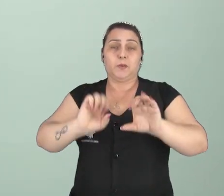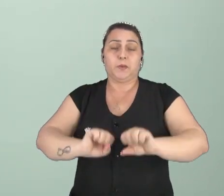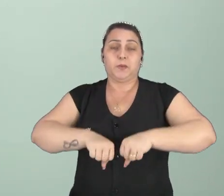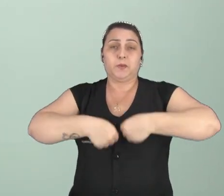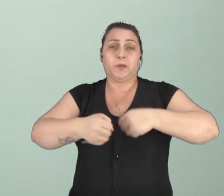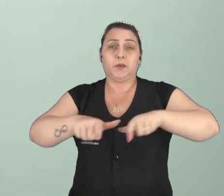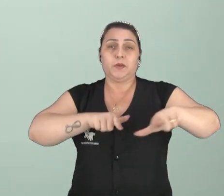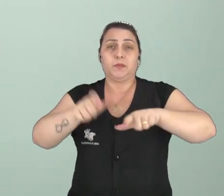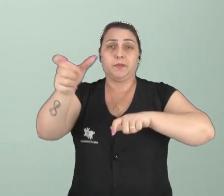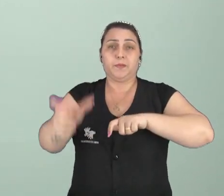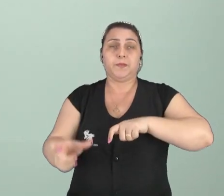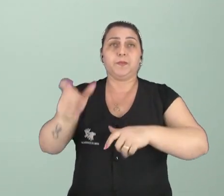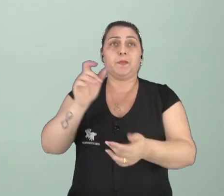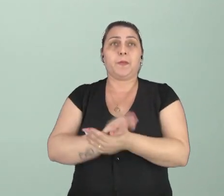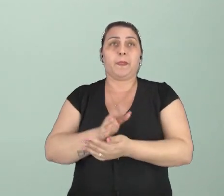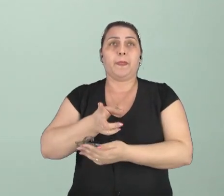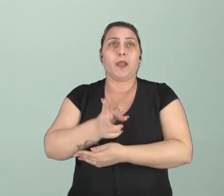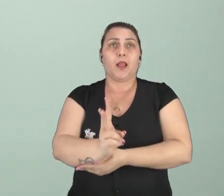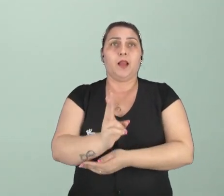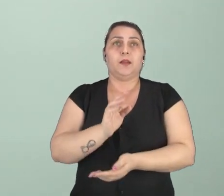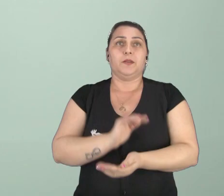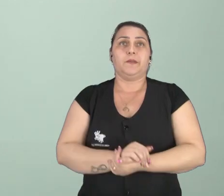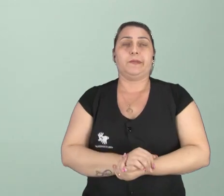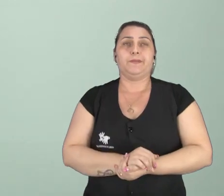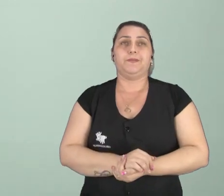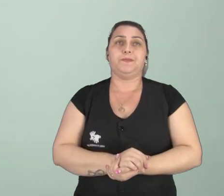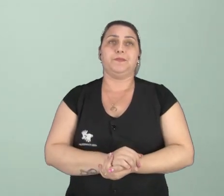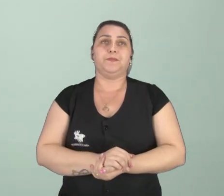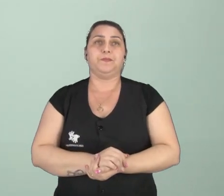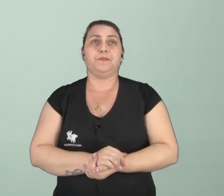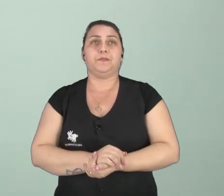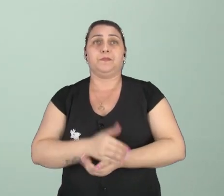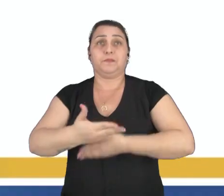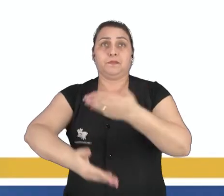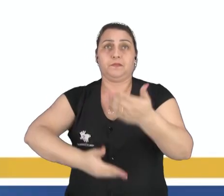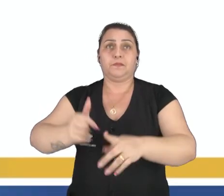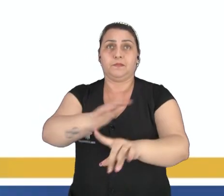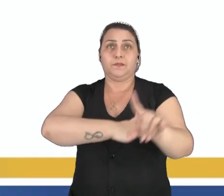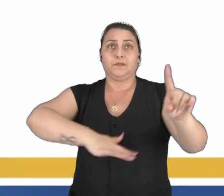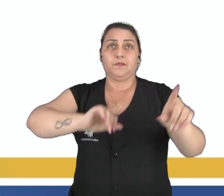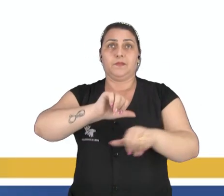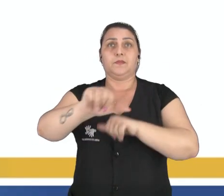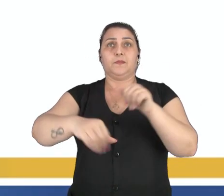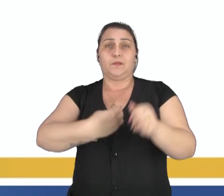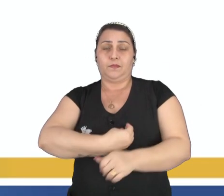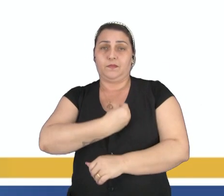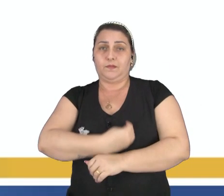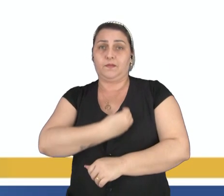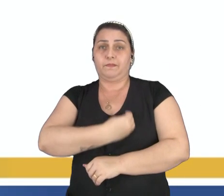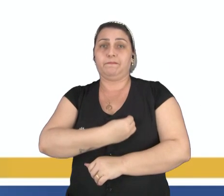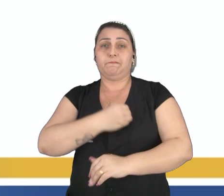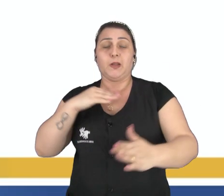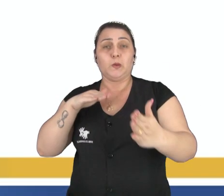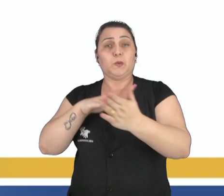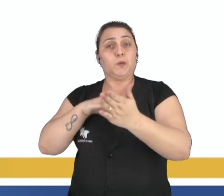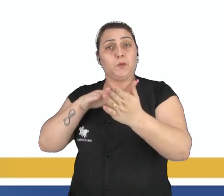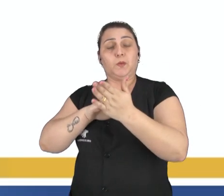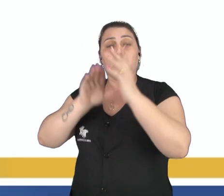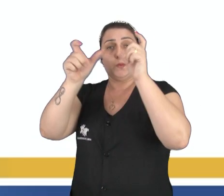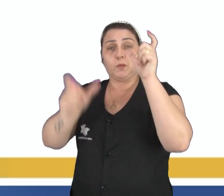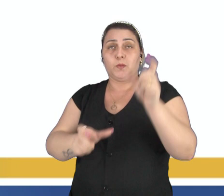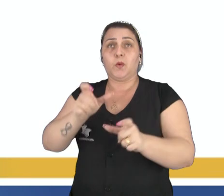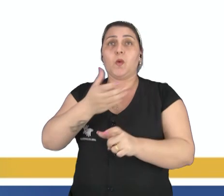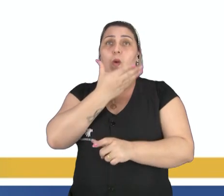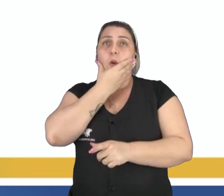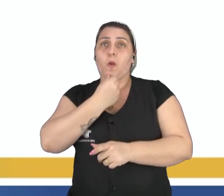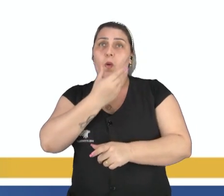esforço, desse trabalho humano. Continuando lá no slide, observe. As relações sociais confrontam a convivência humana,